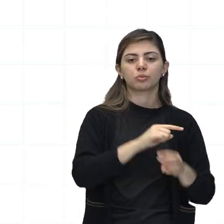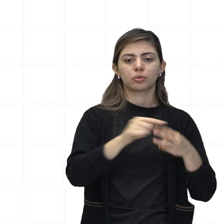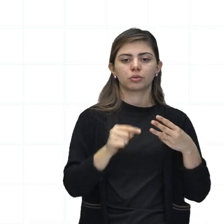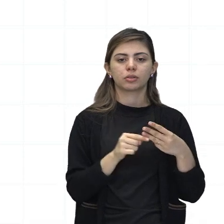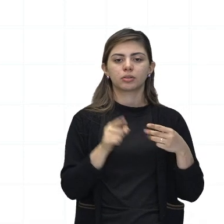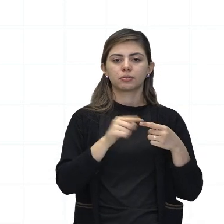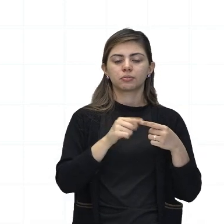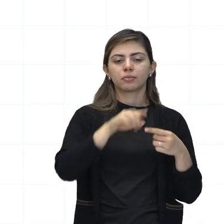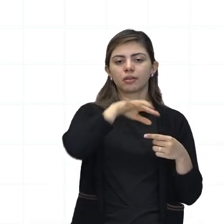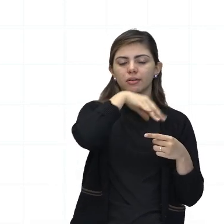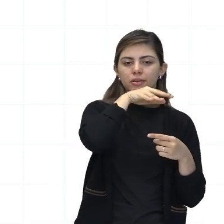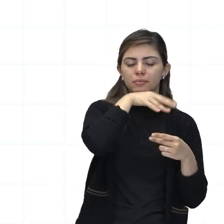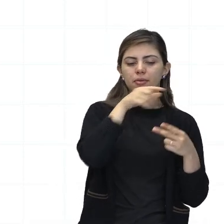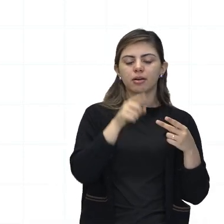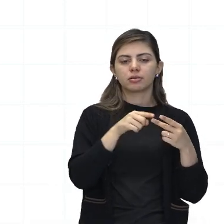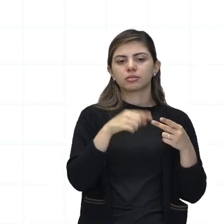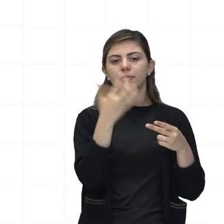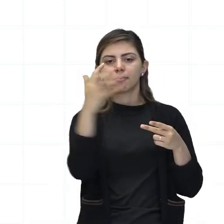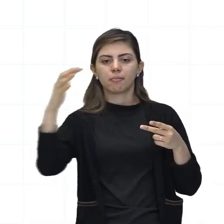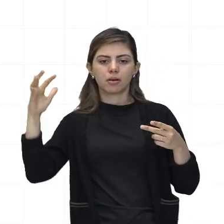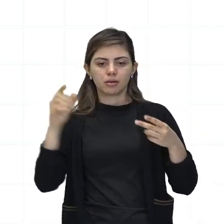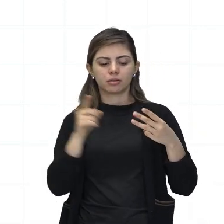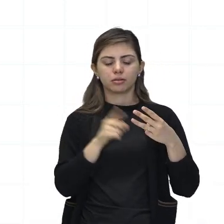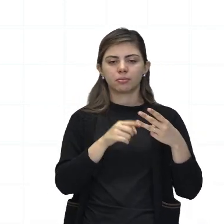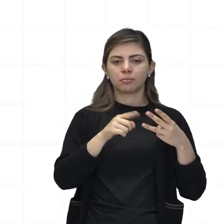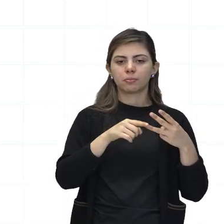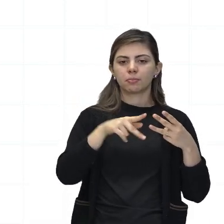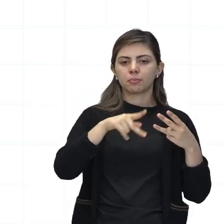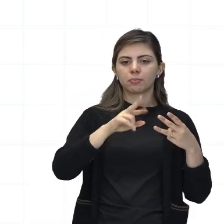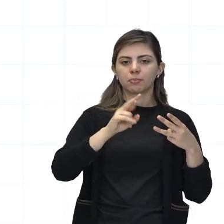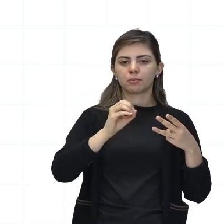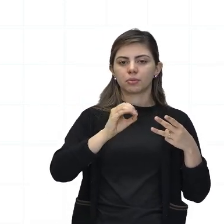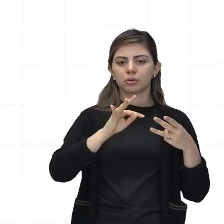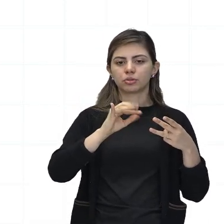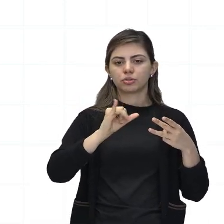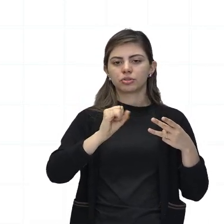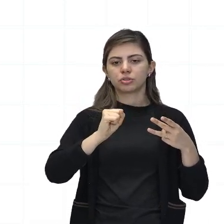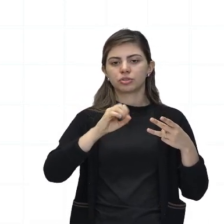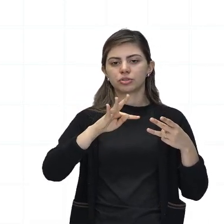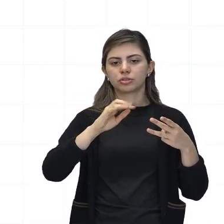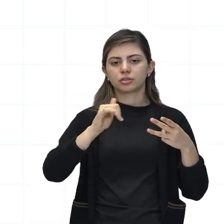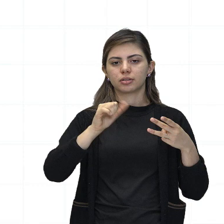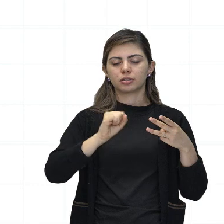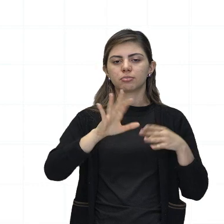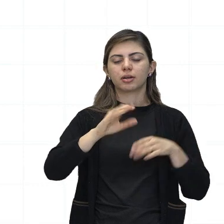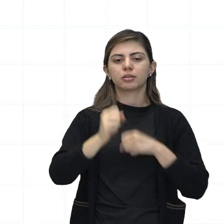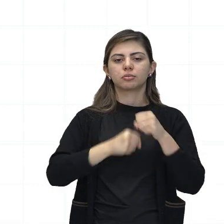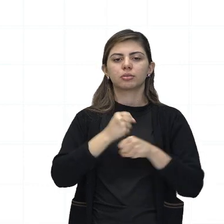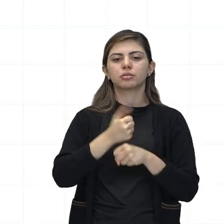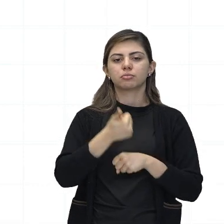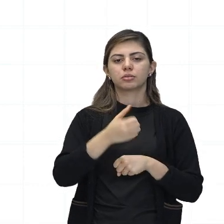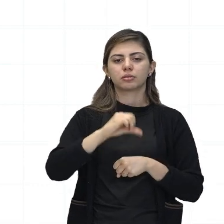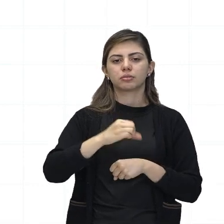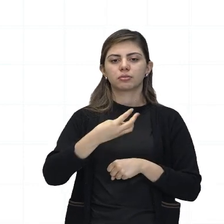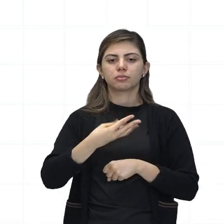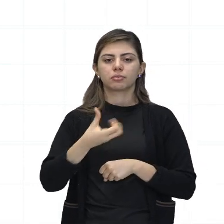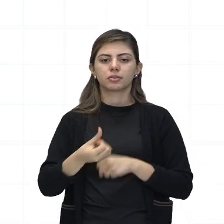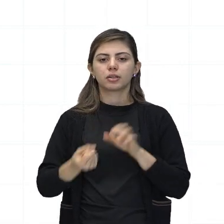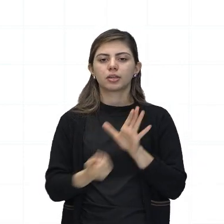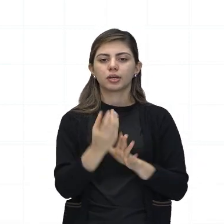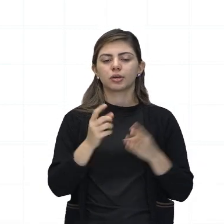protistas. Lá em 1936, ele incluiu um 4º grupo, que são os moneras, no qual